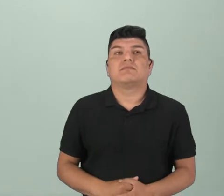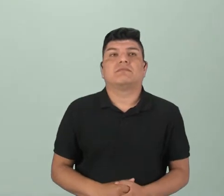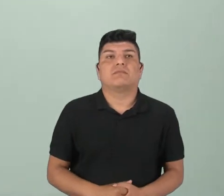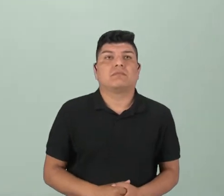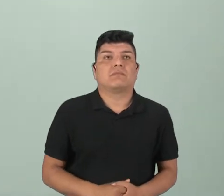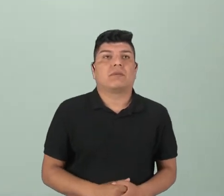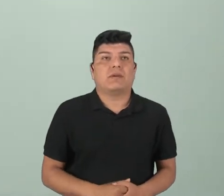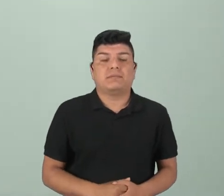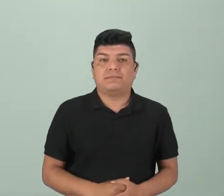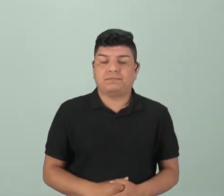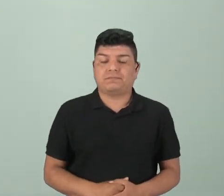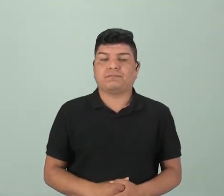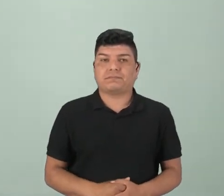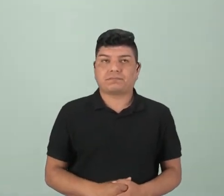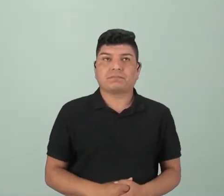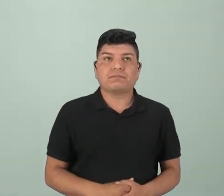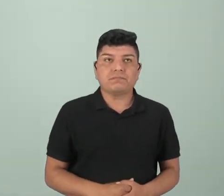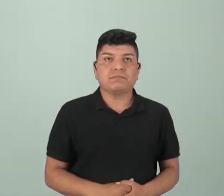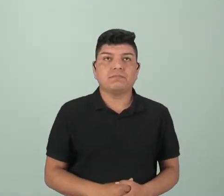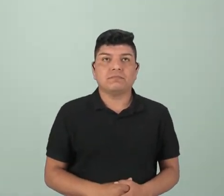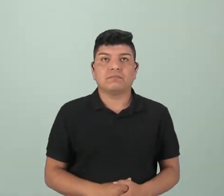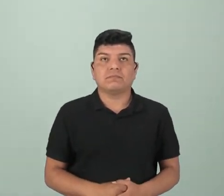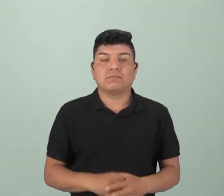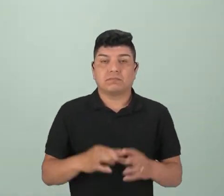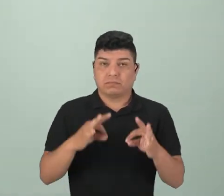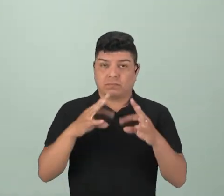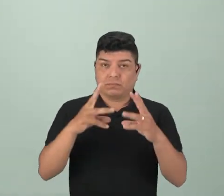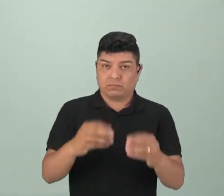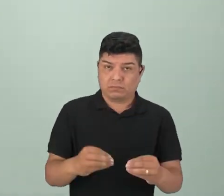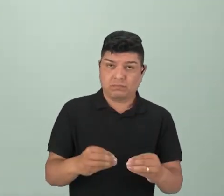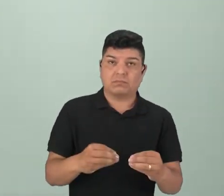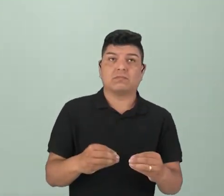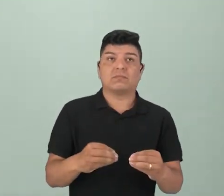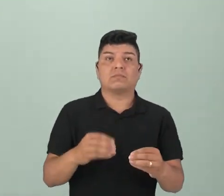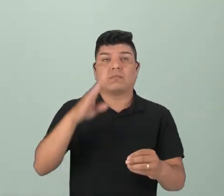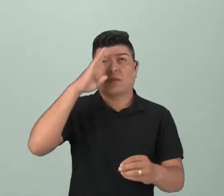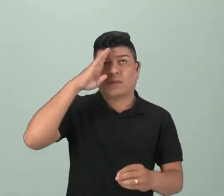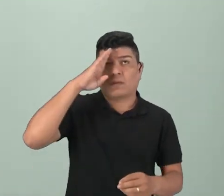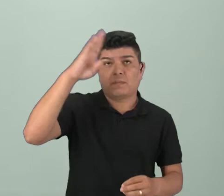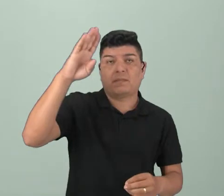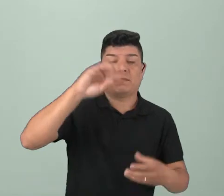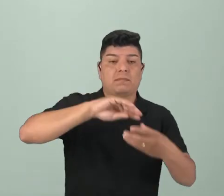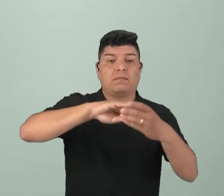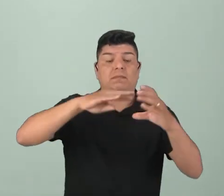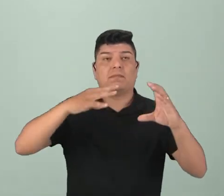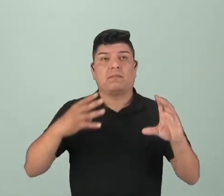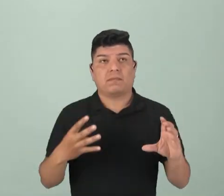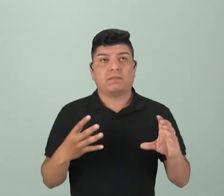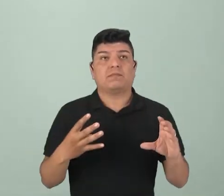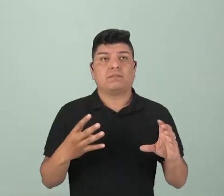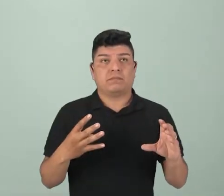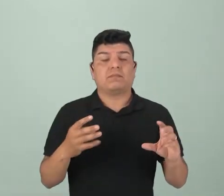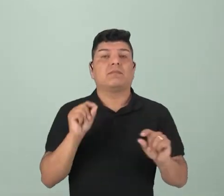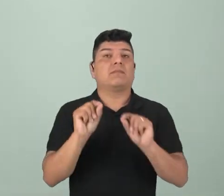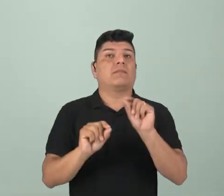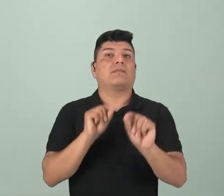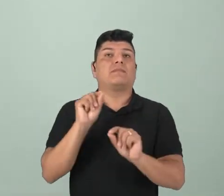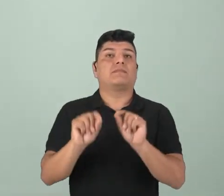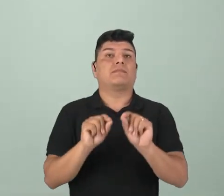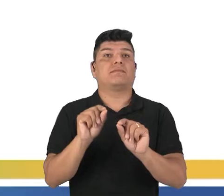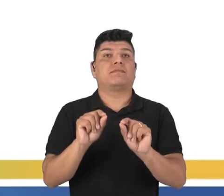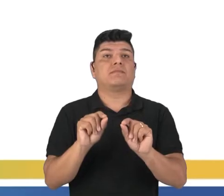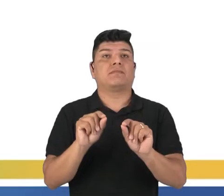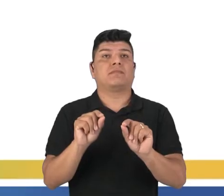Então, dentro dessas funções, né, ele traz aí que a principal característica é o quê? É